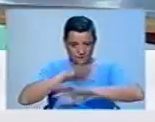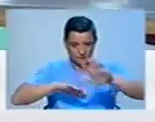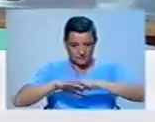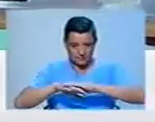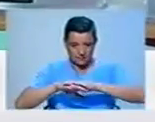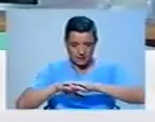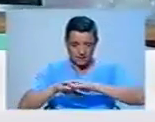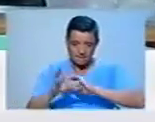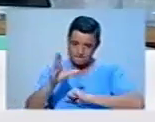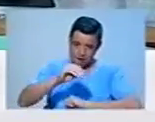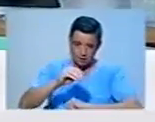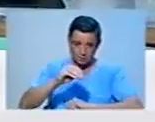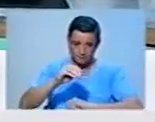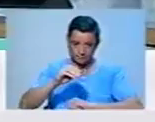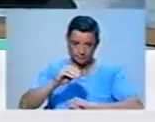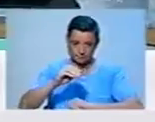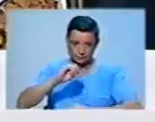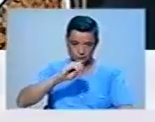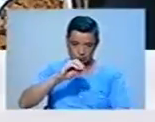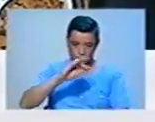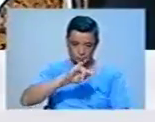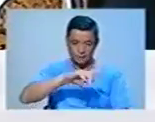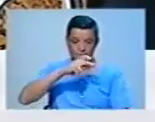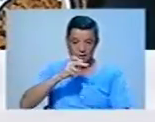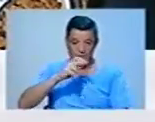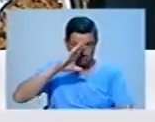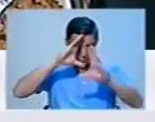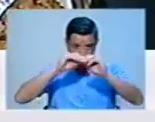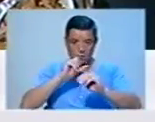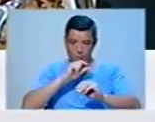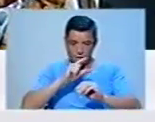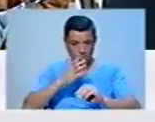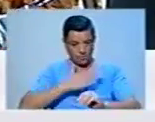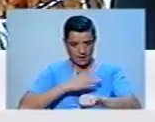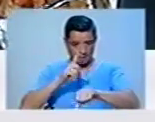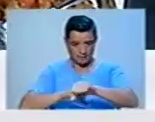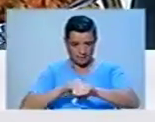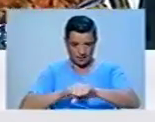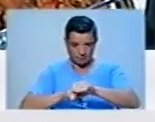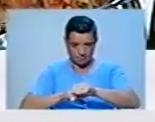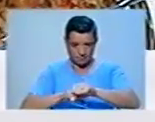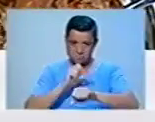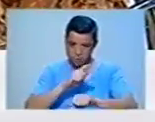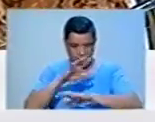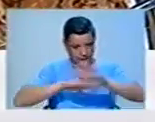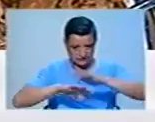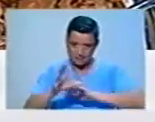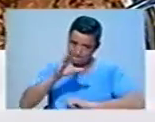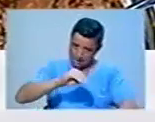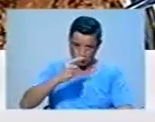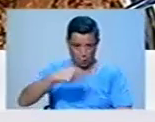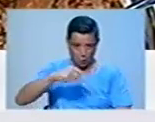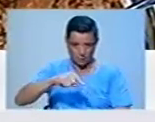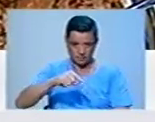não. Não sei o que é que a Sofia me vai dizer. Se me permitir, ainda estico aqui mais um. Então, eu acho